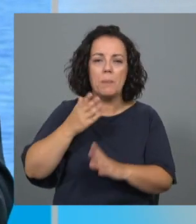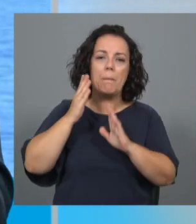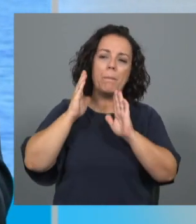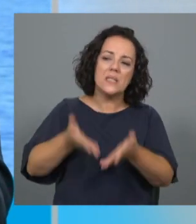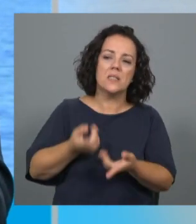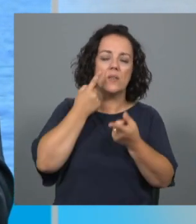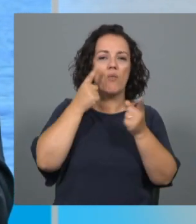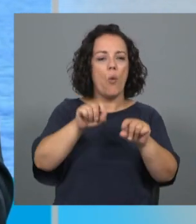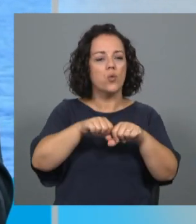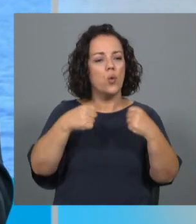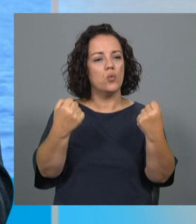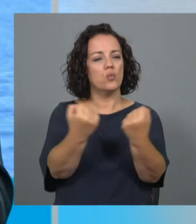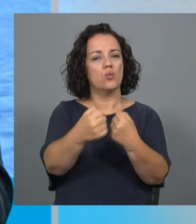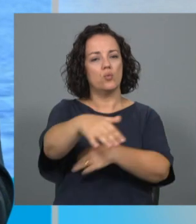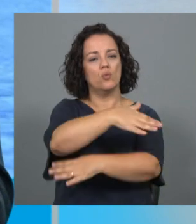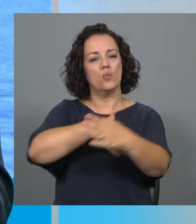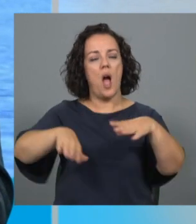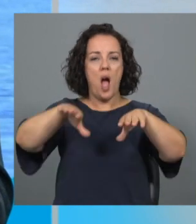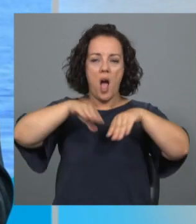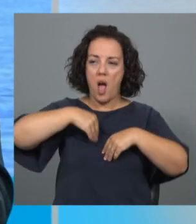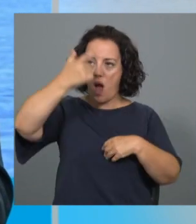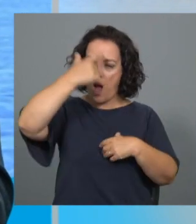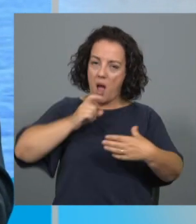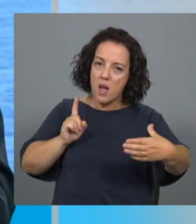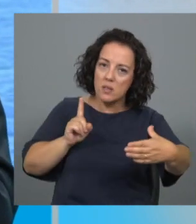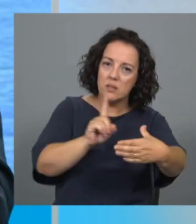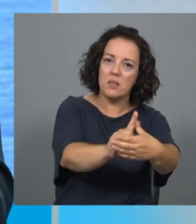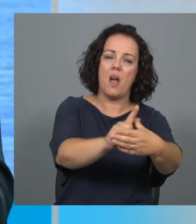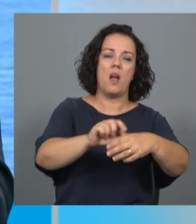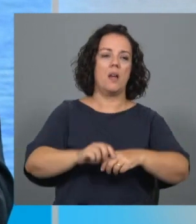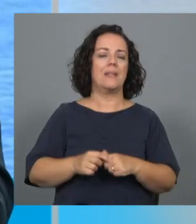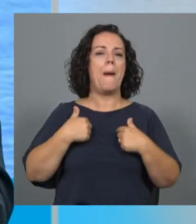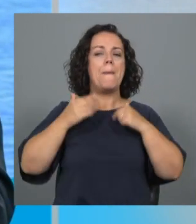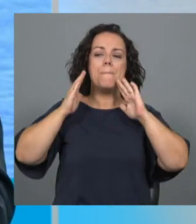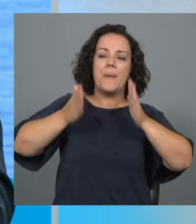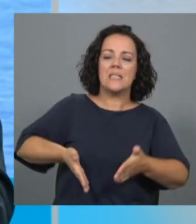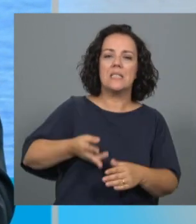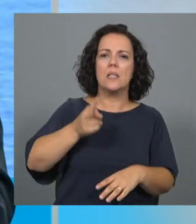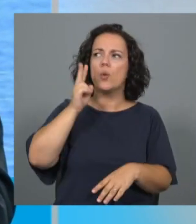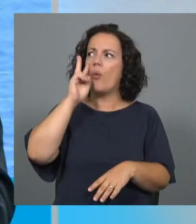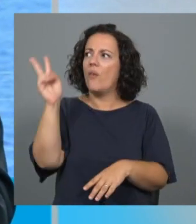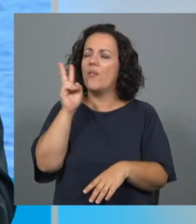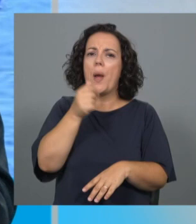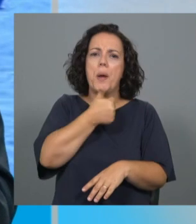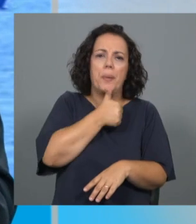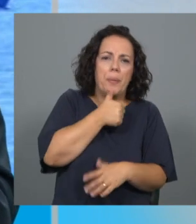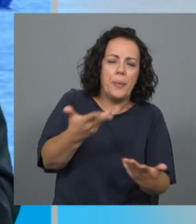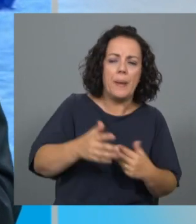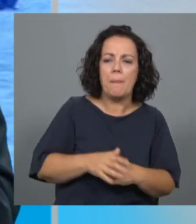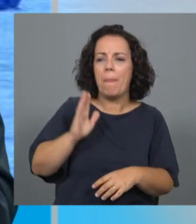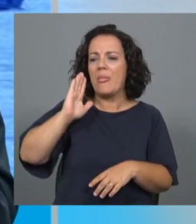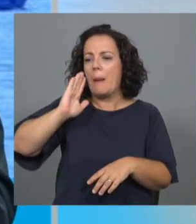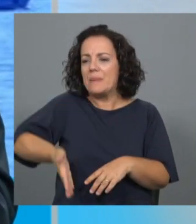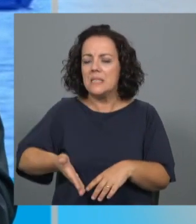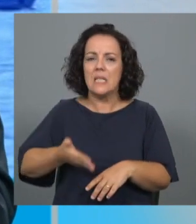na sociedade, precisava de meios de sobrevivência, precisava de ser aceite como